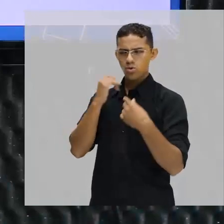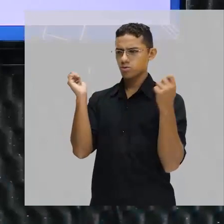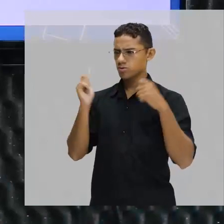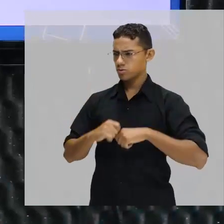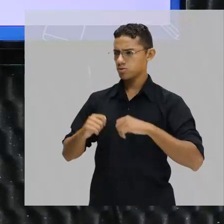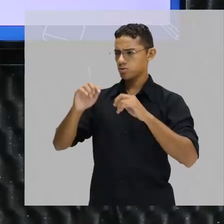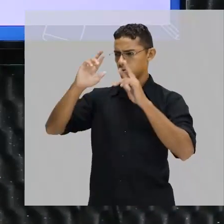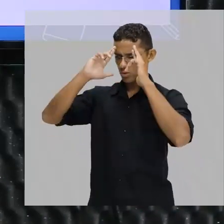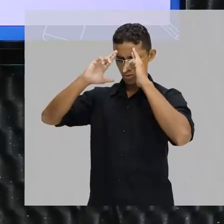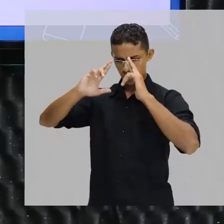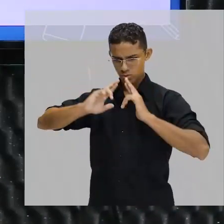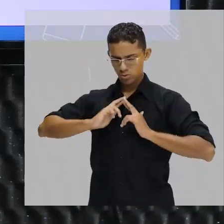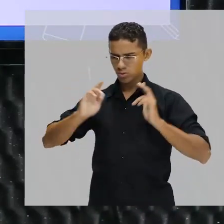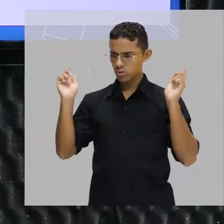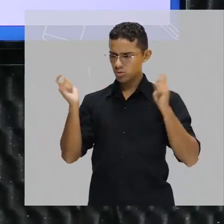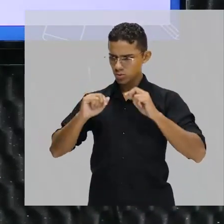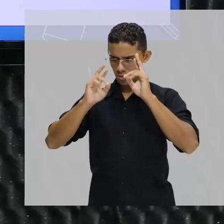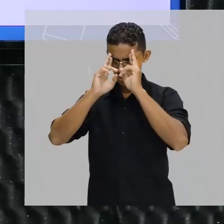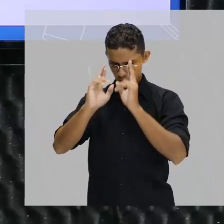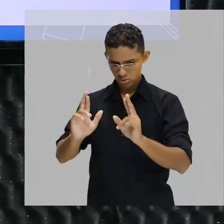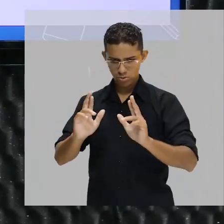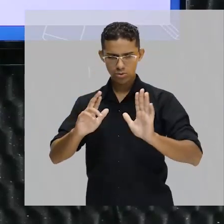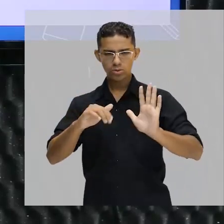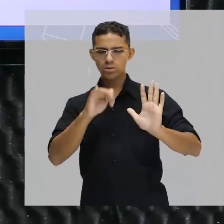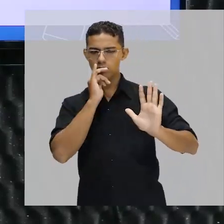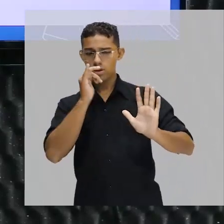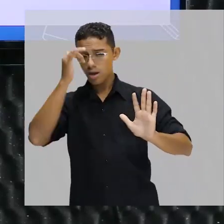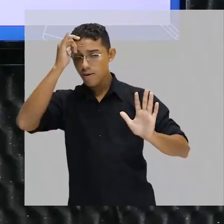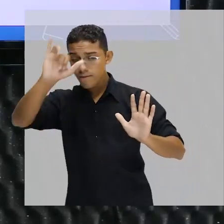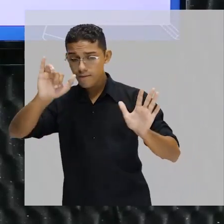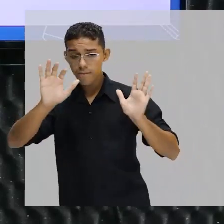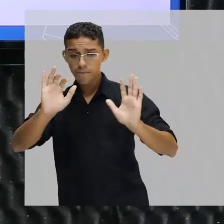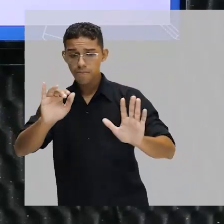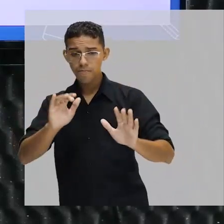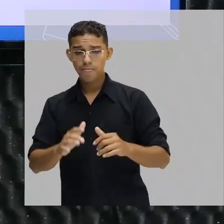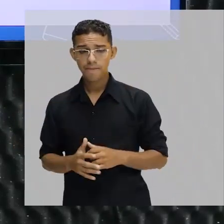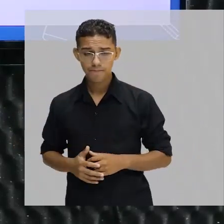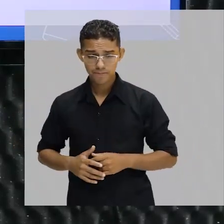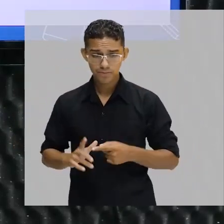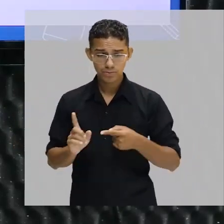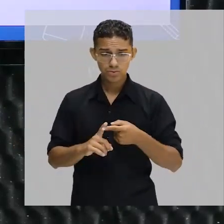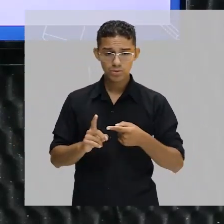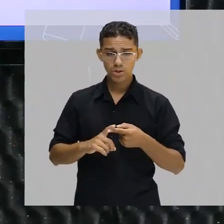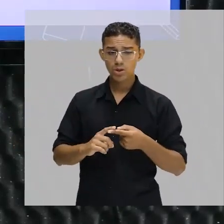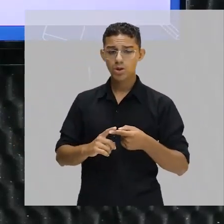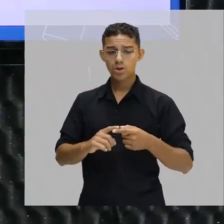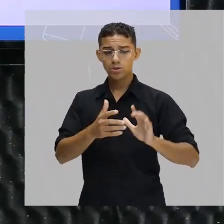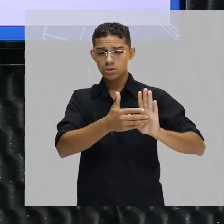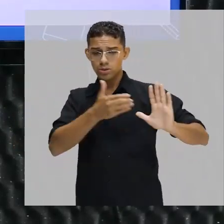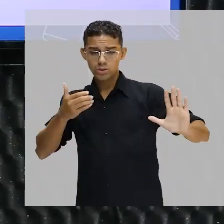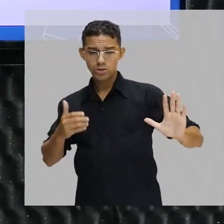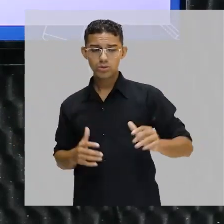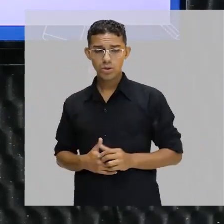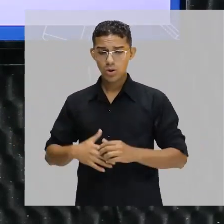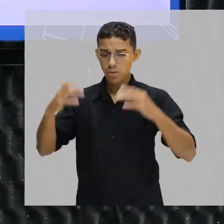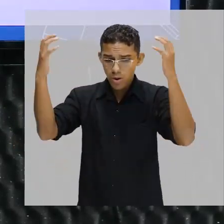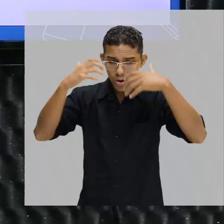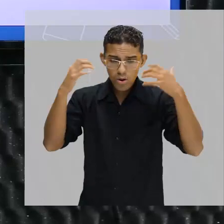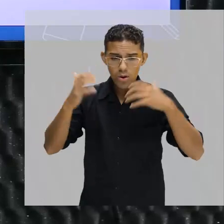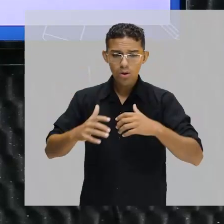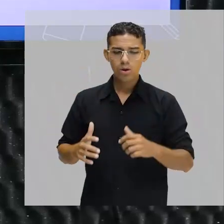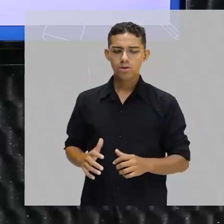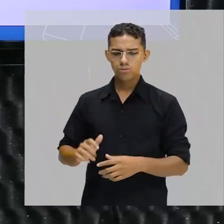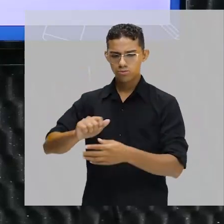você deve fazer? Por exemplo, evite, tire, evite deixar, tome banho, após manusear